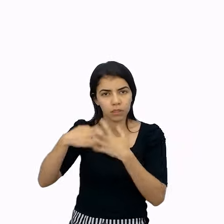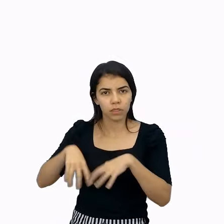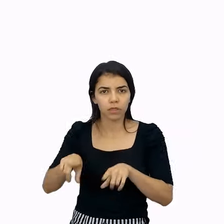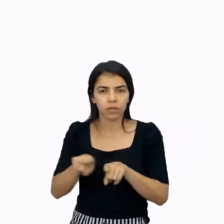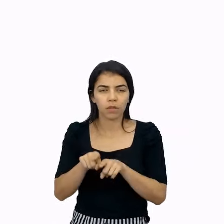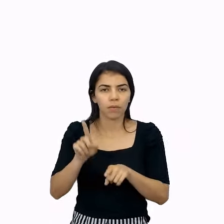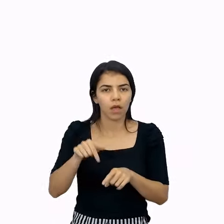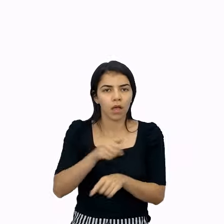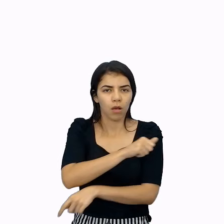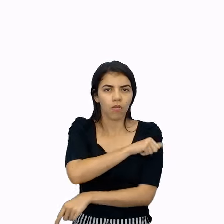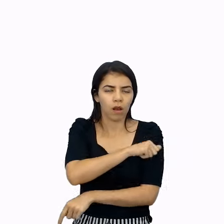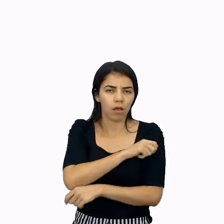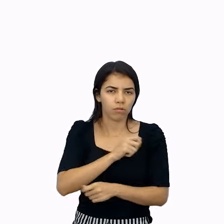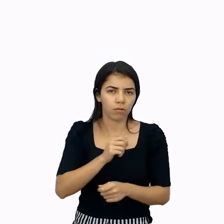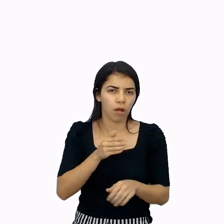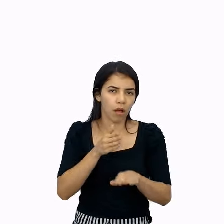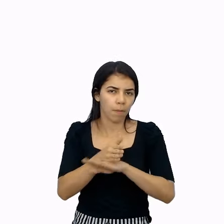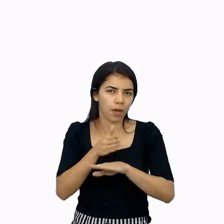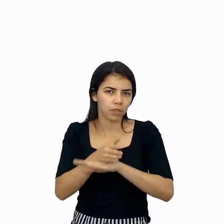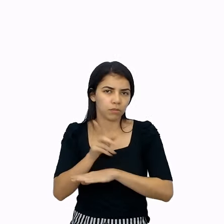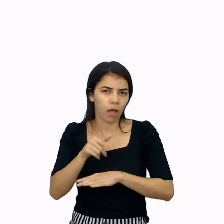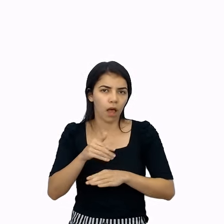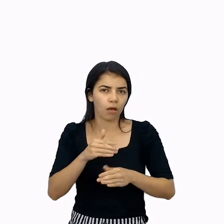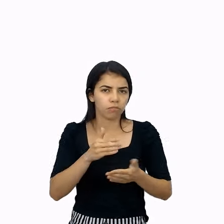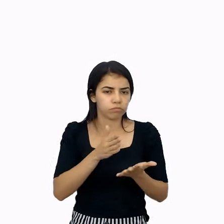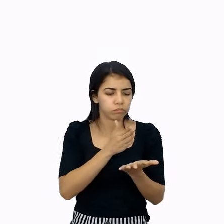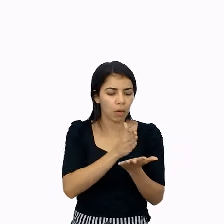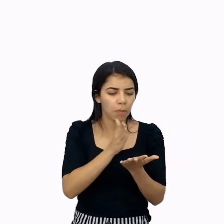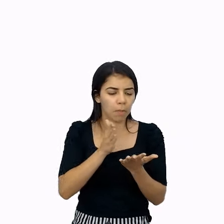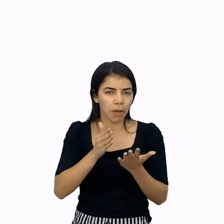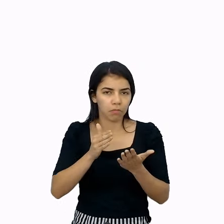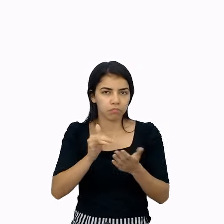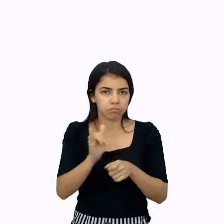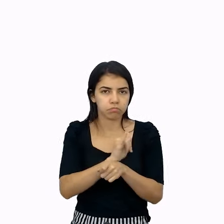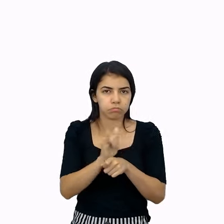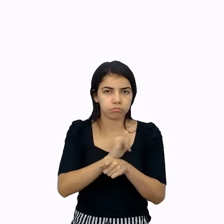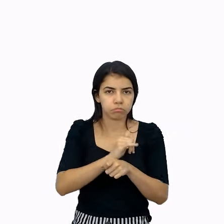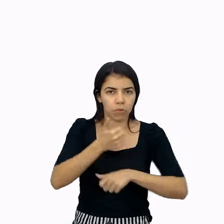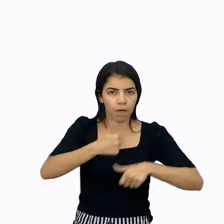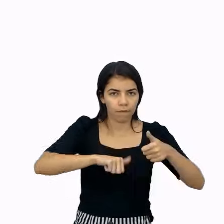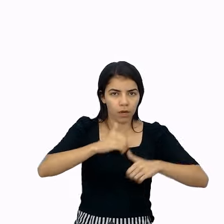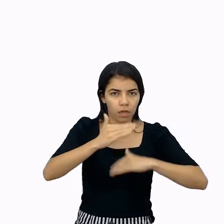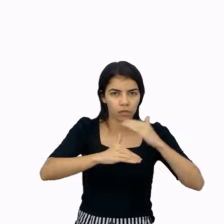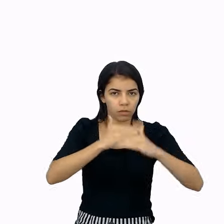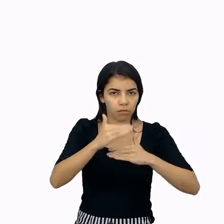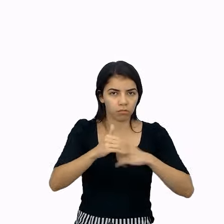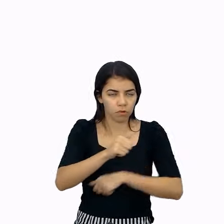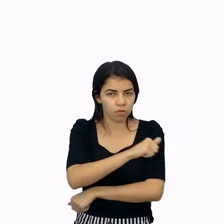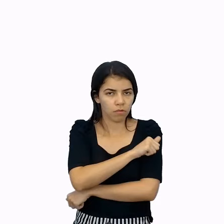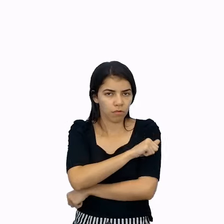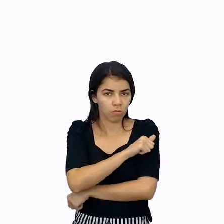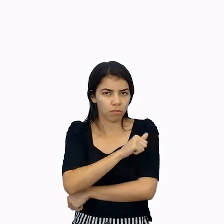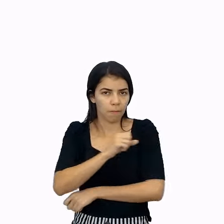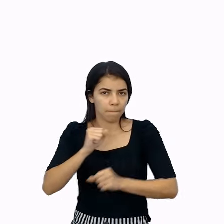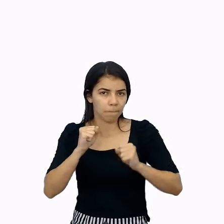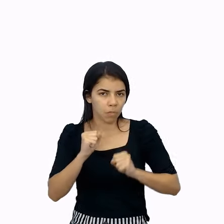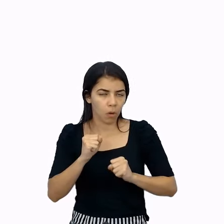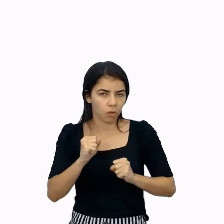estudantes devem participar da construção desses critérios de avaliação? Será que os estudantes também podem, de certa